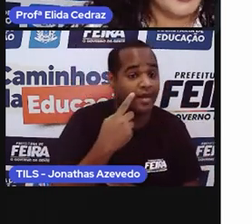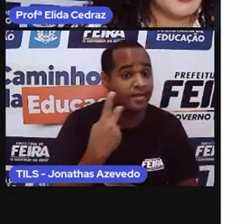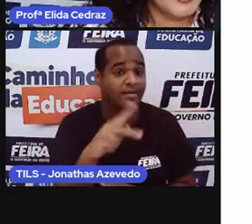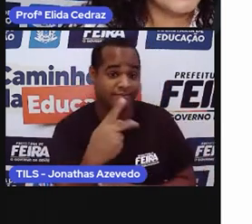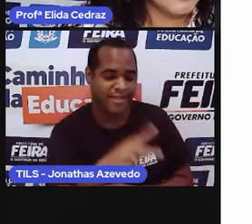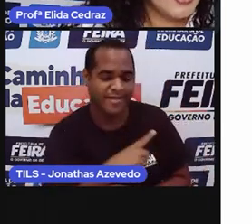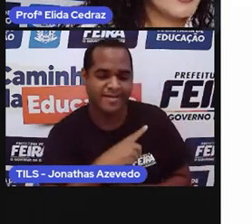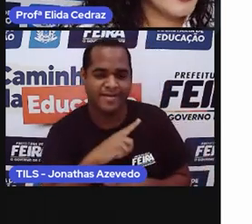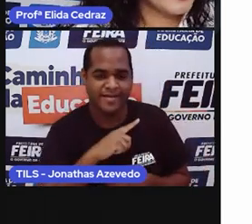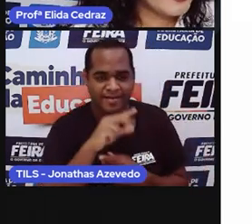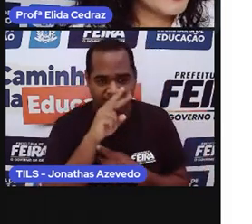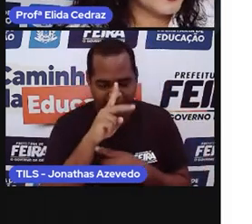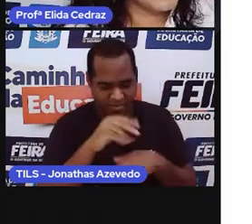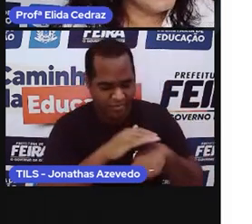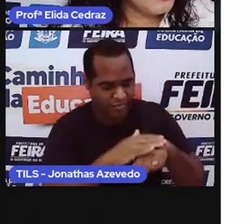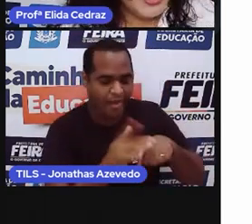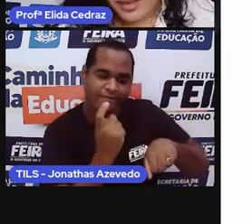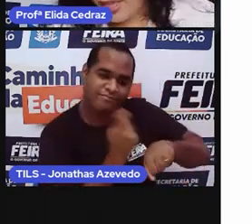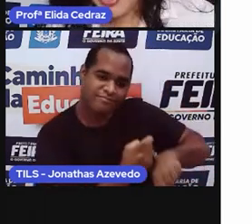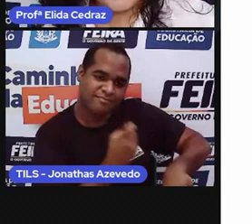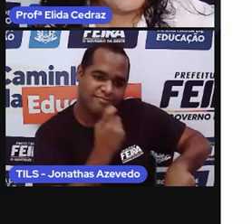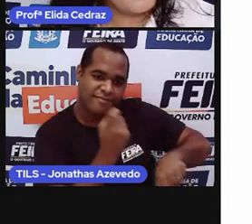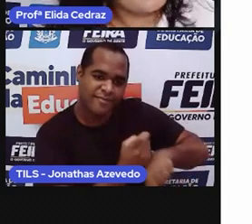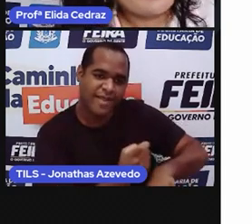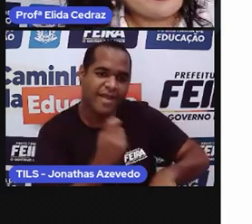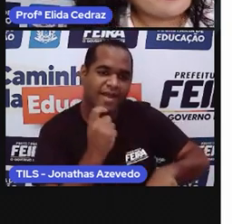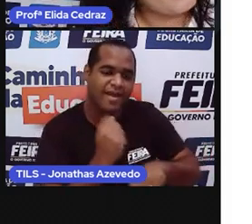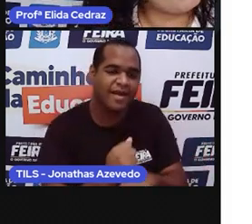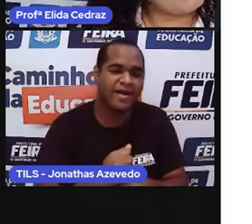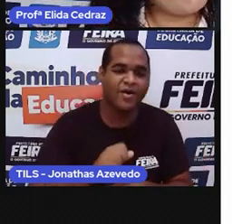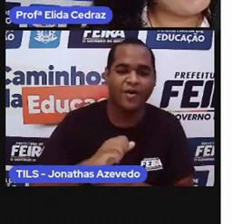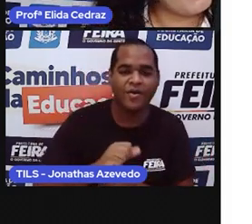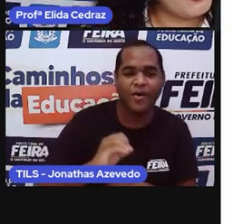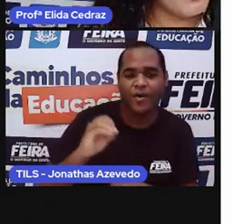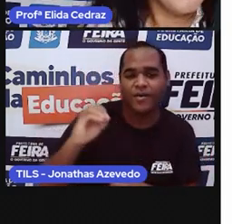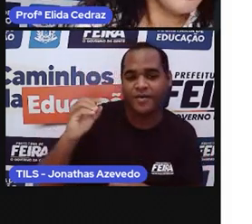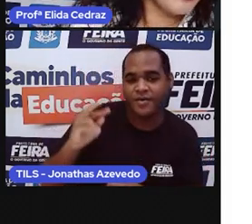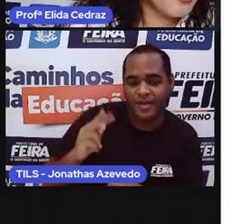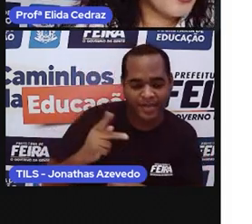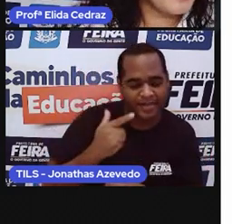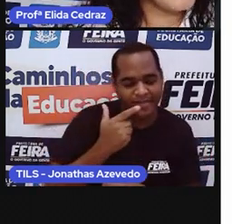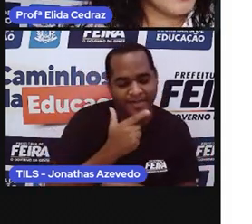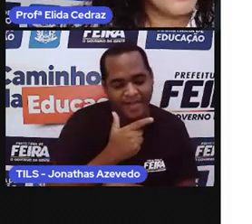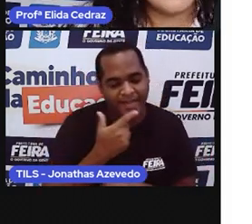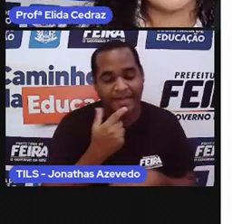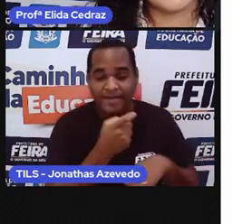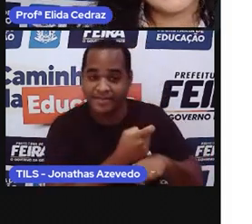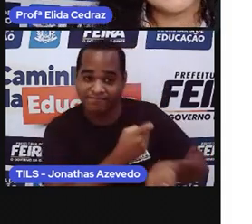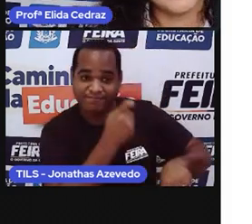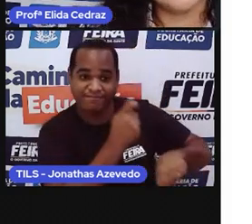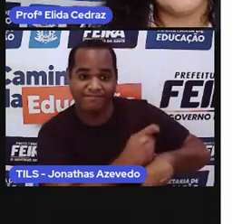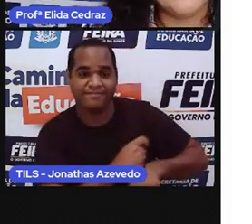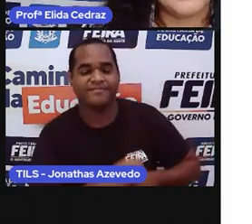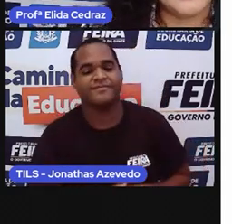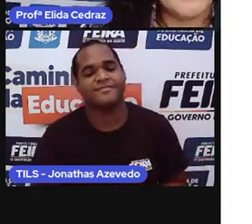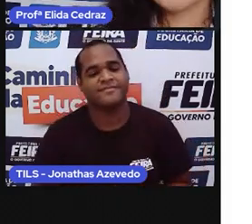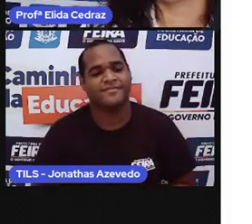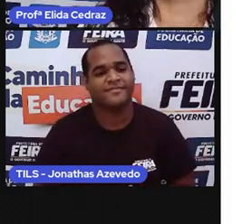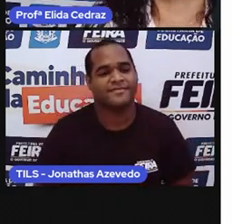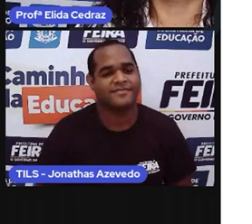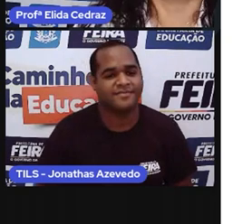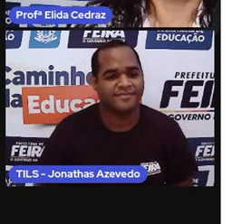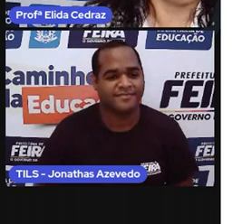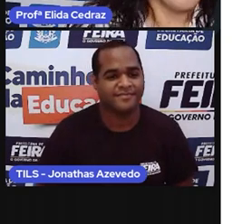Ah, ah, ah, oh, oh, oh. Ela tem é cascadura, ah, ah, ah, oh, oh, oh. Ela tem é